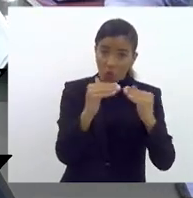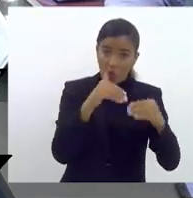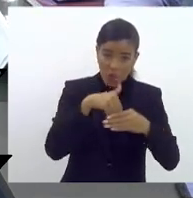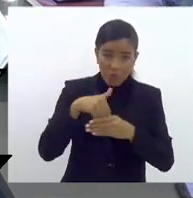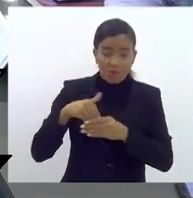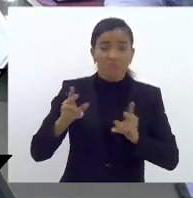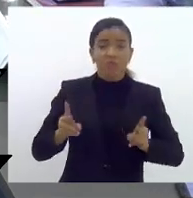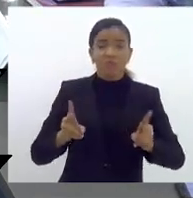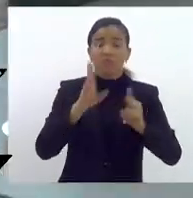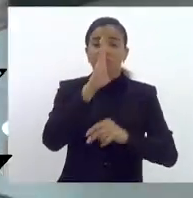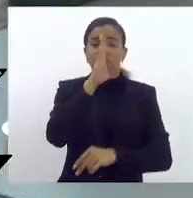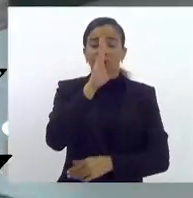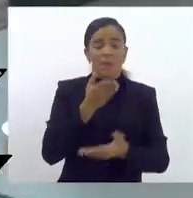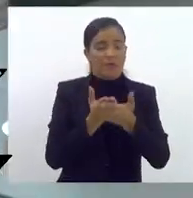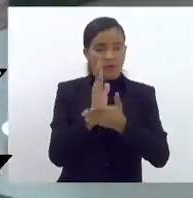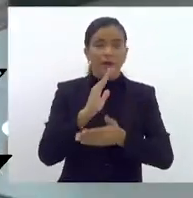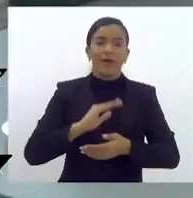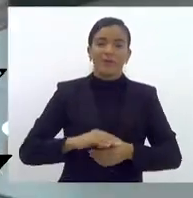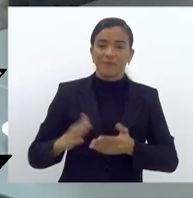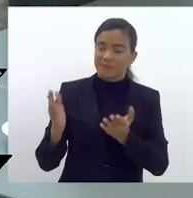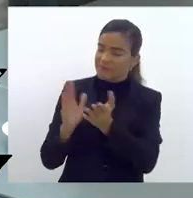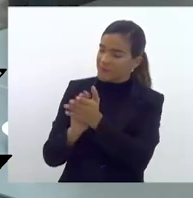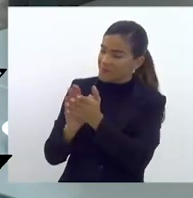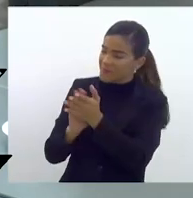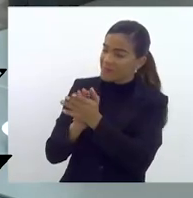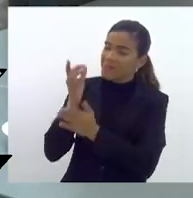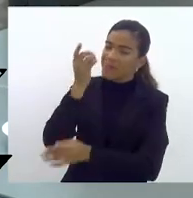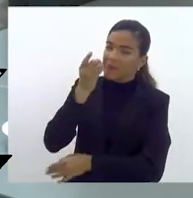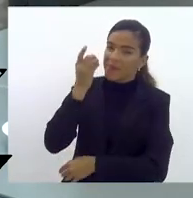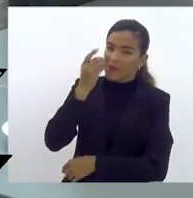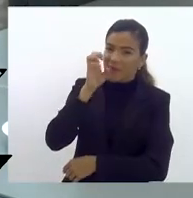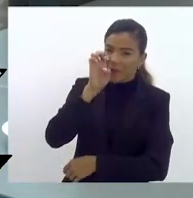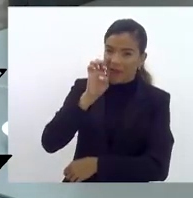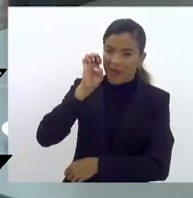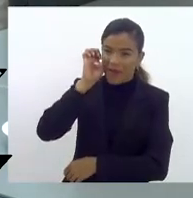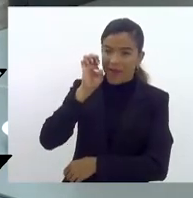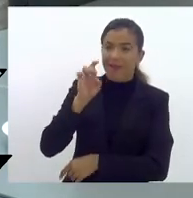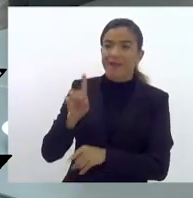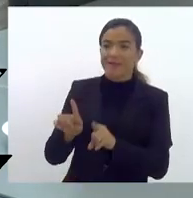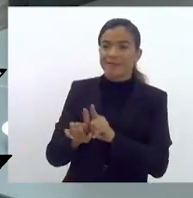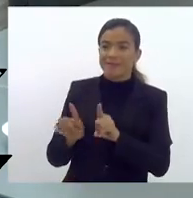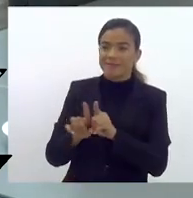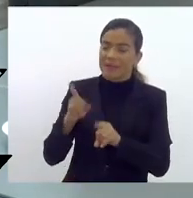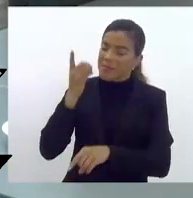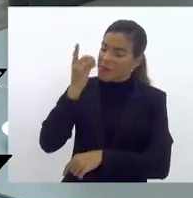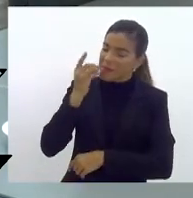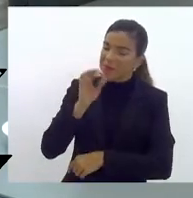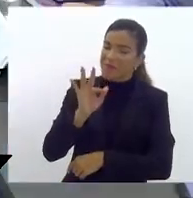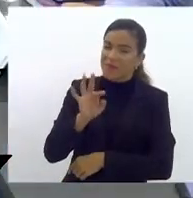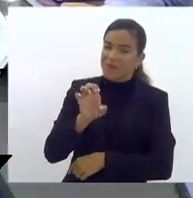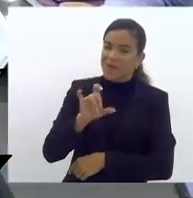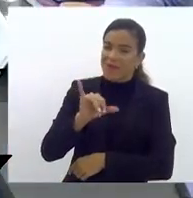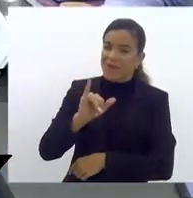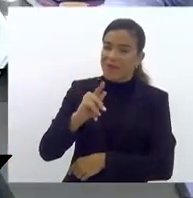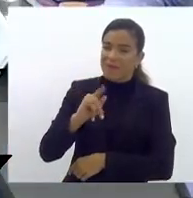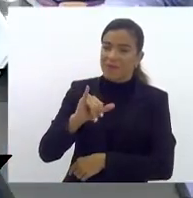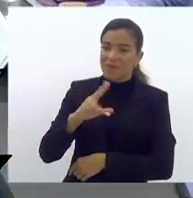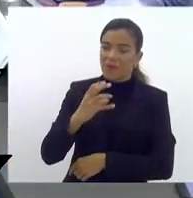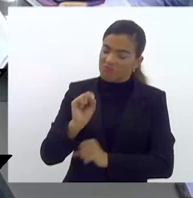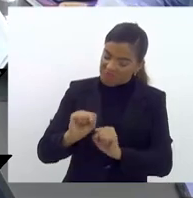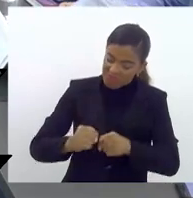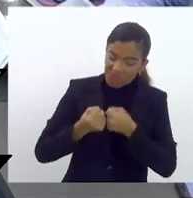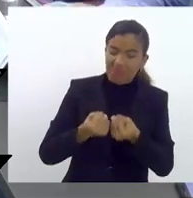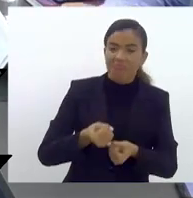que aprovam permaneça Como estão aprovado Parabéns deputada Érica e sobretudo ao Deputado Felipinho raves defensor de Nova Iguaçu